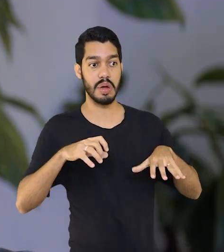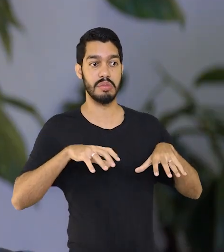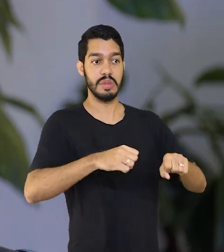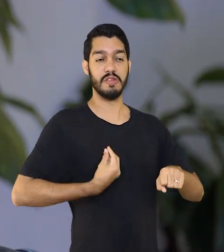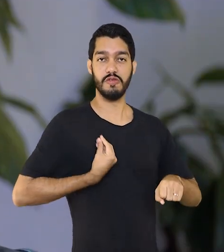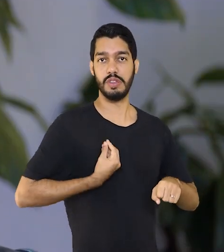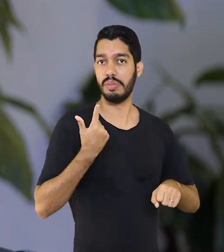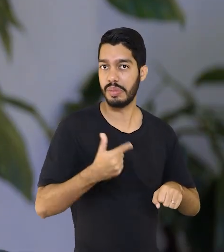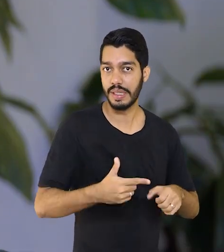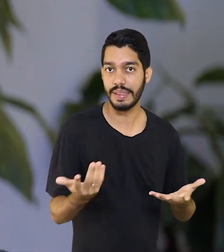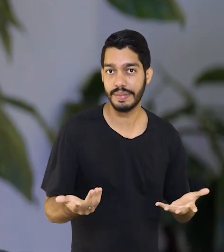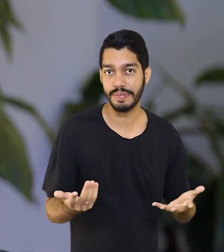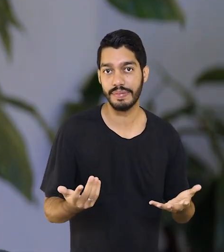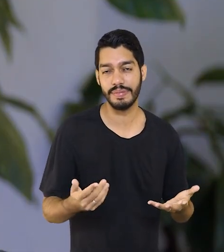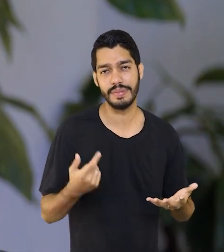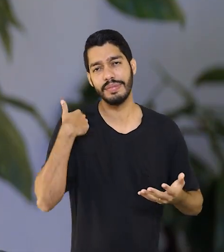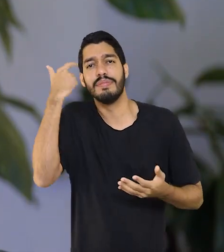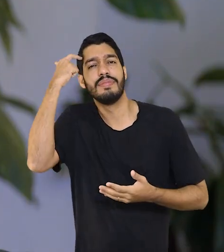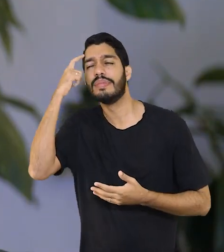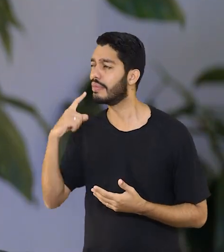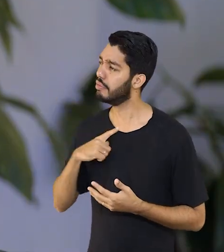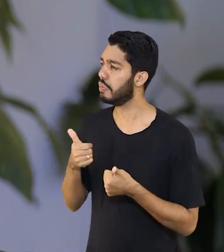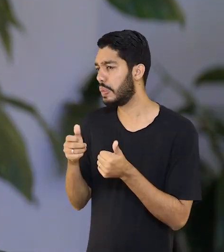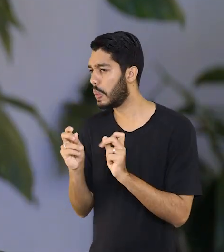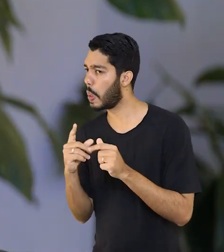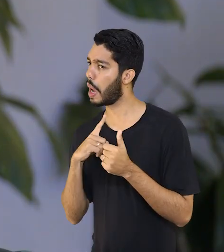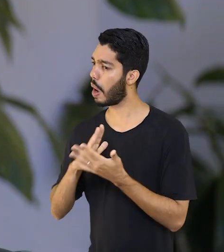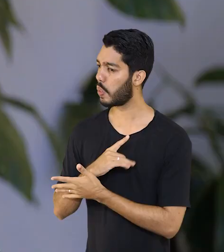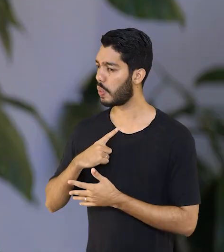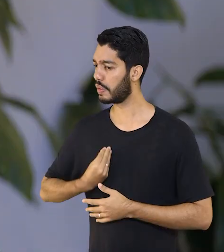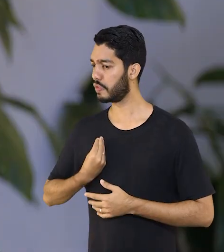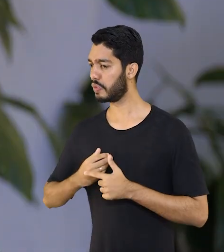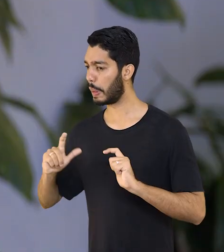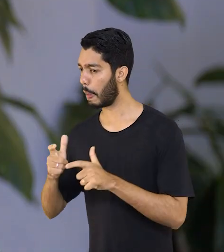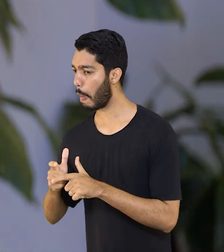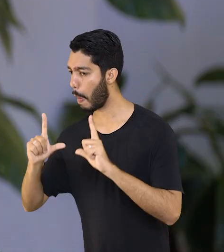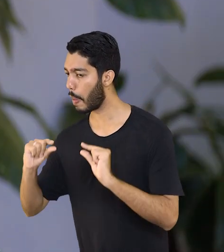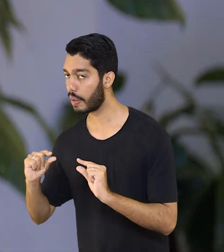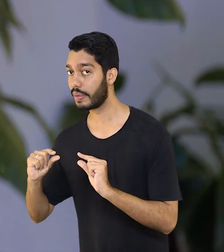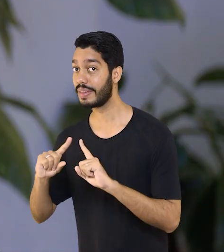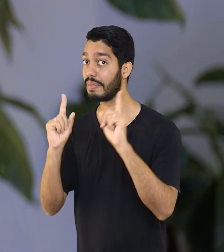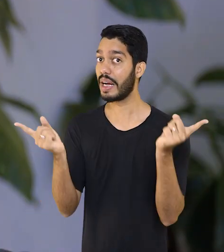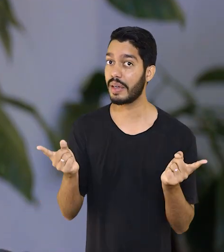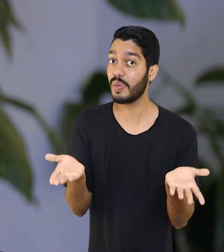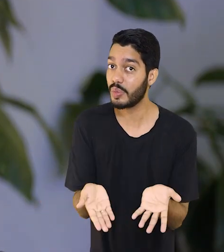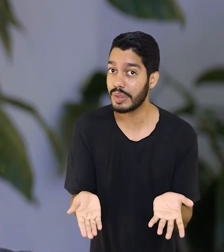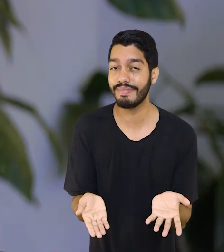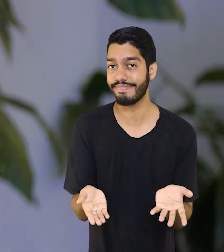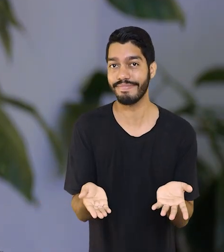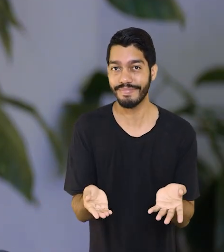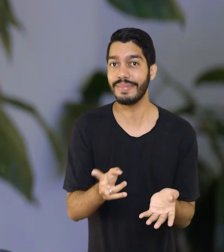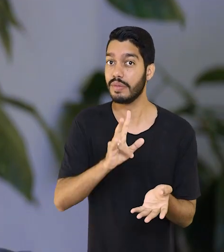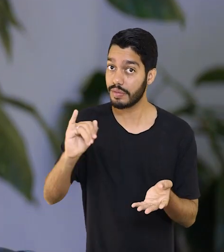pensando em alguns territórios da Ásia Menor. Hoje, tudo indica que nós